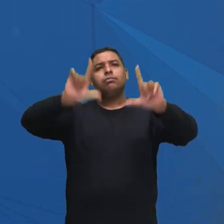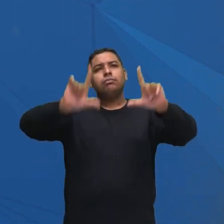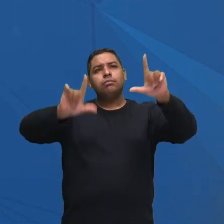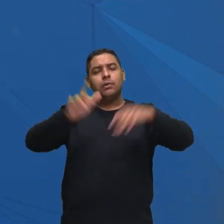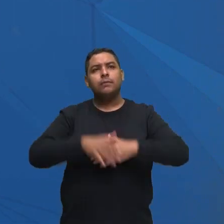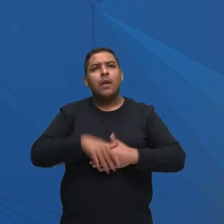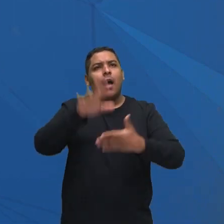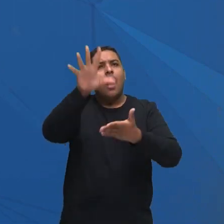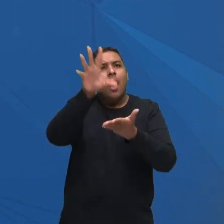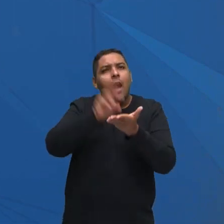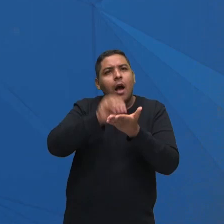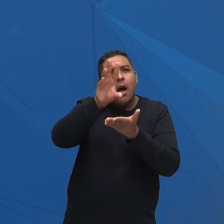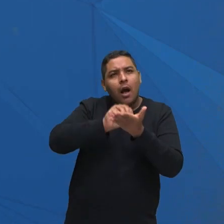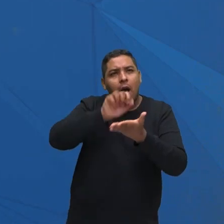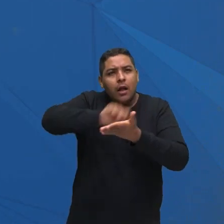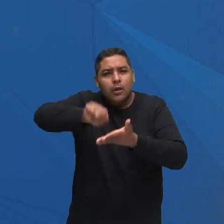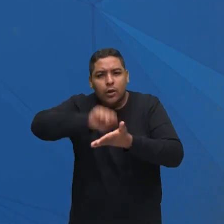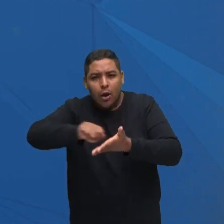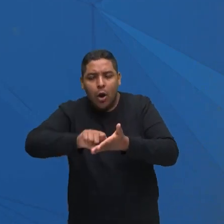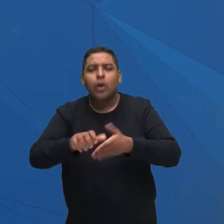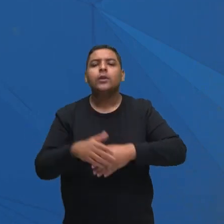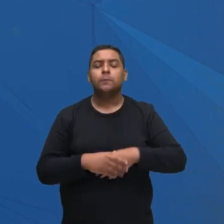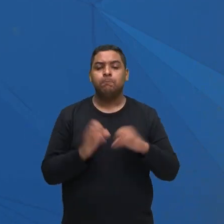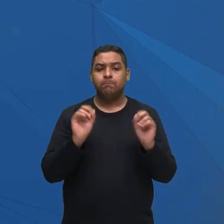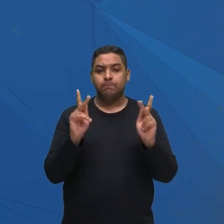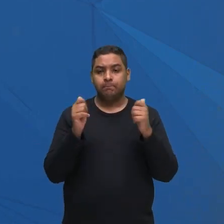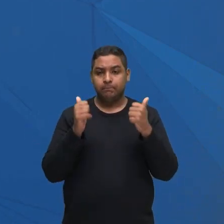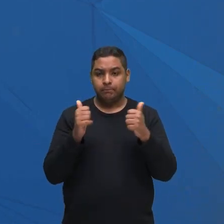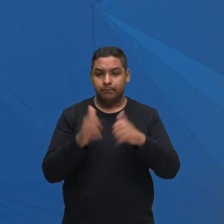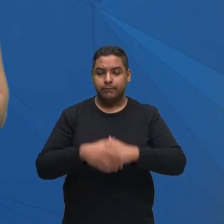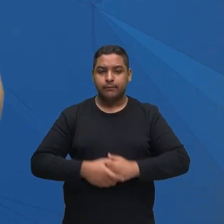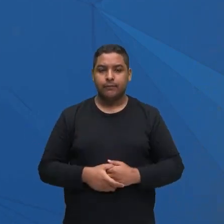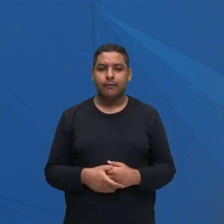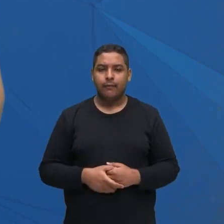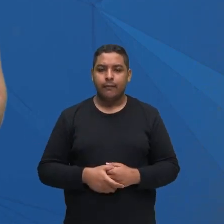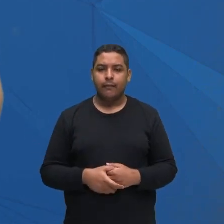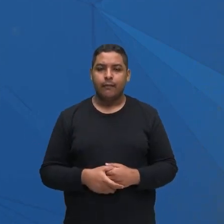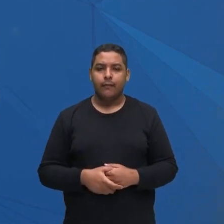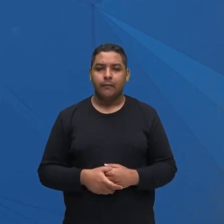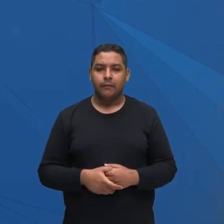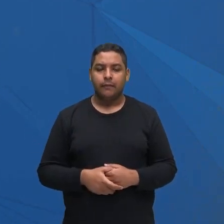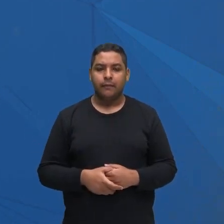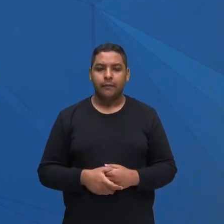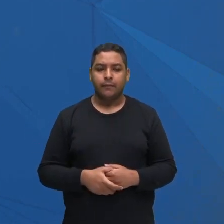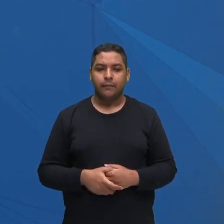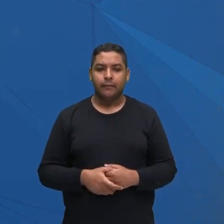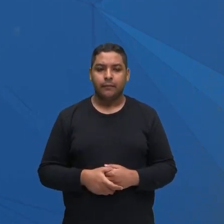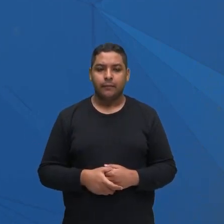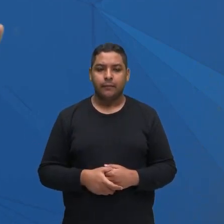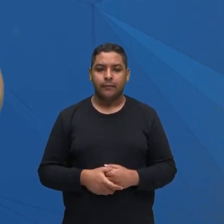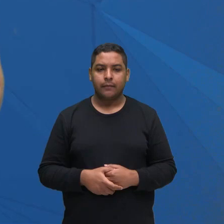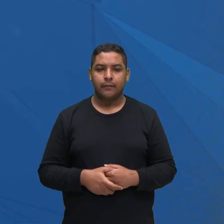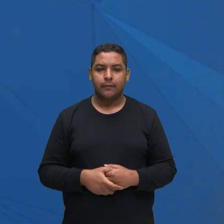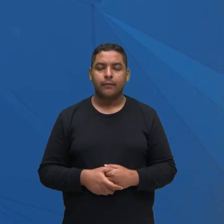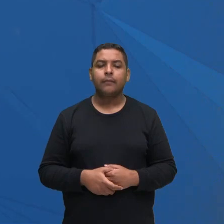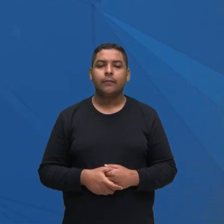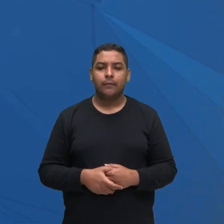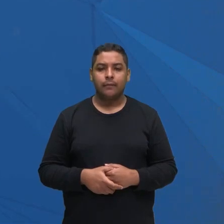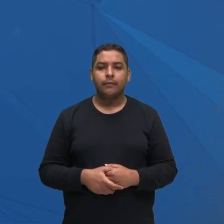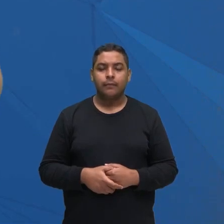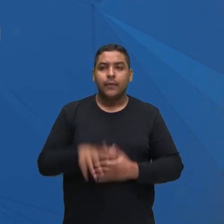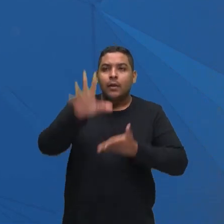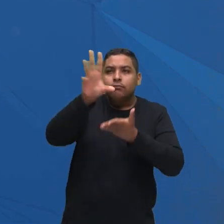né? Verifica tudo direitinho, não esquece nada. Próximo acordo, vamos dar uma olhadinha ali. Olha só, anotar as